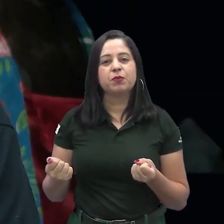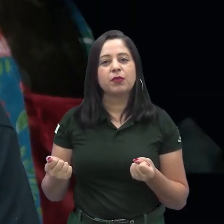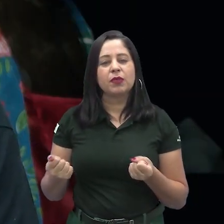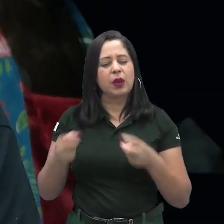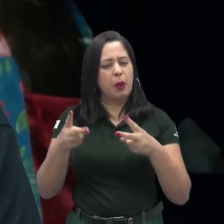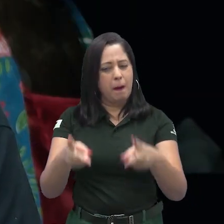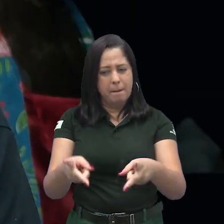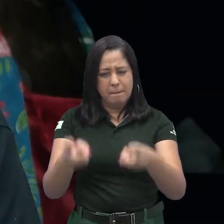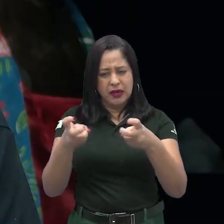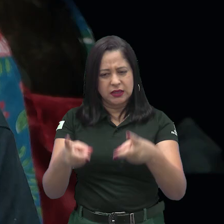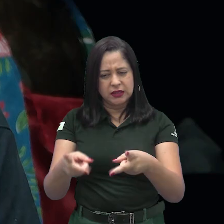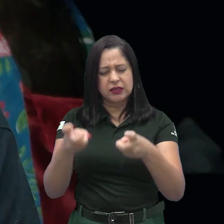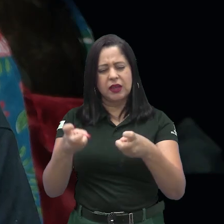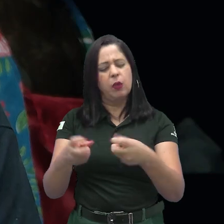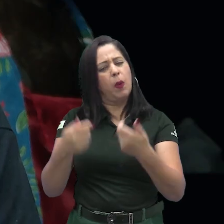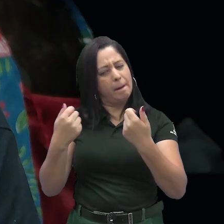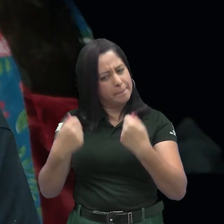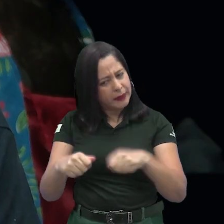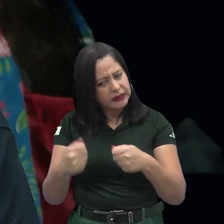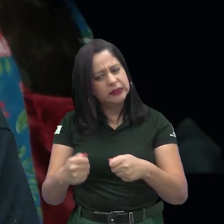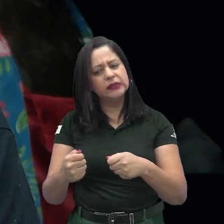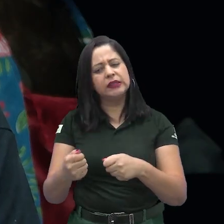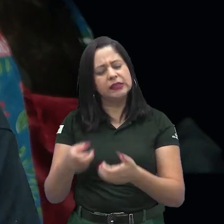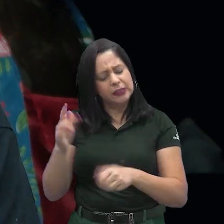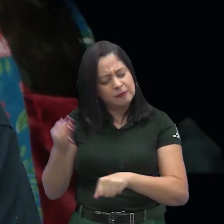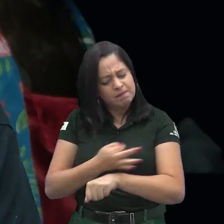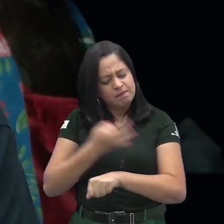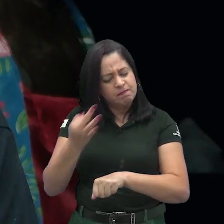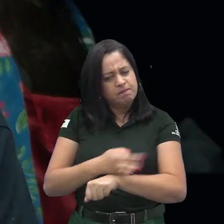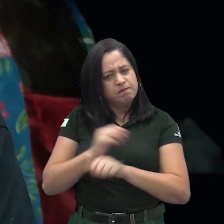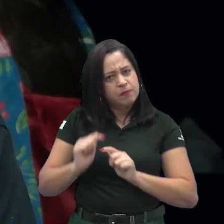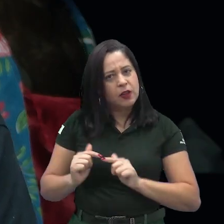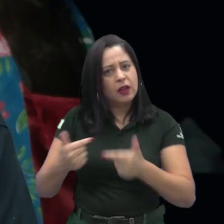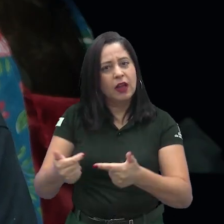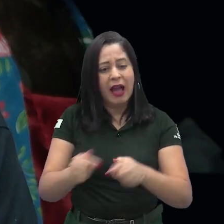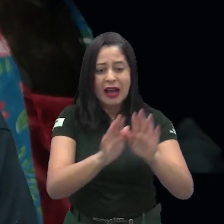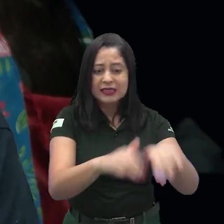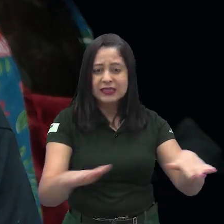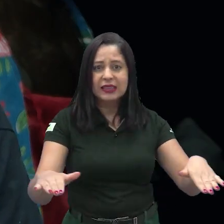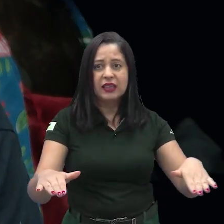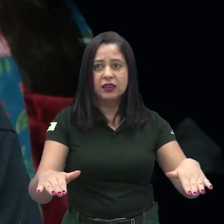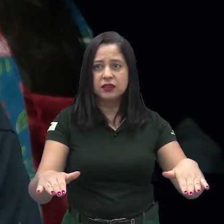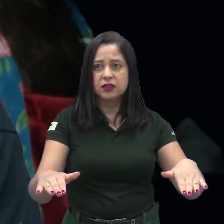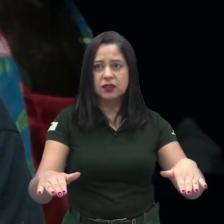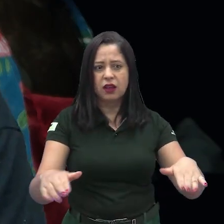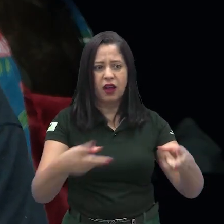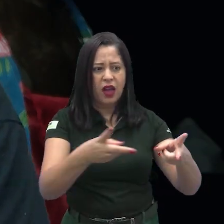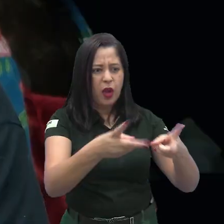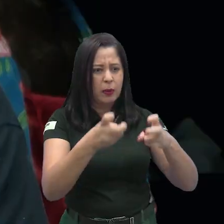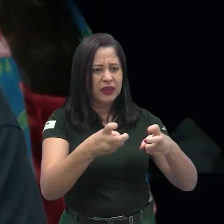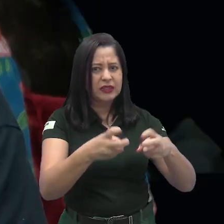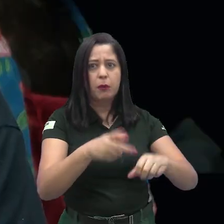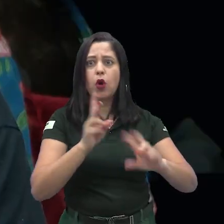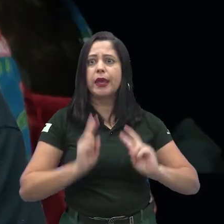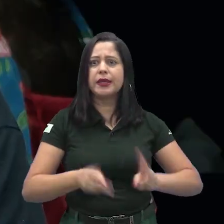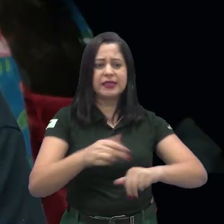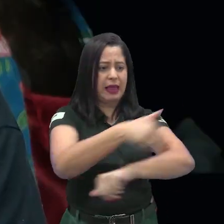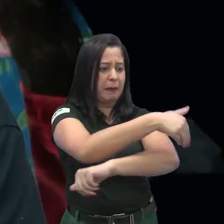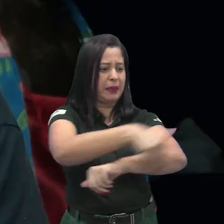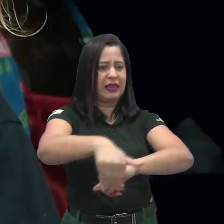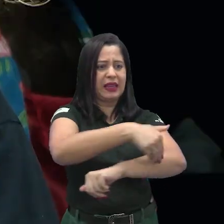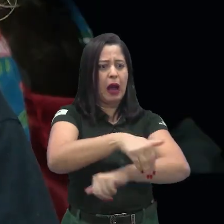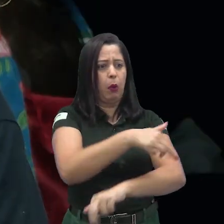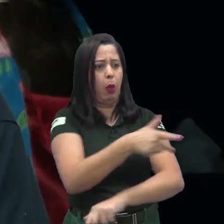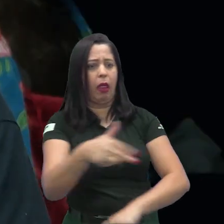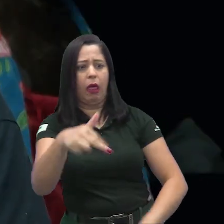eu vejo uma necessidade tremenda de continuar, porque as crianças ficam muito na rua. Então,